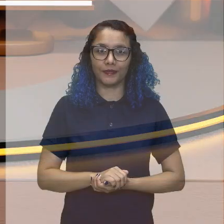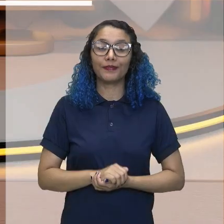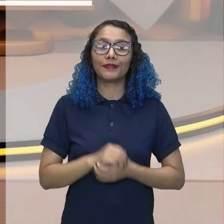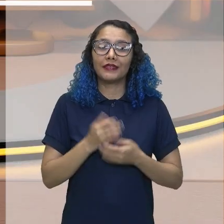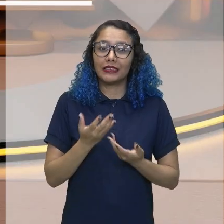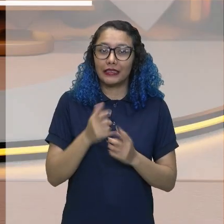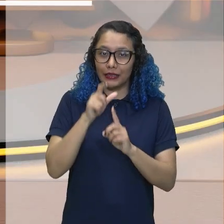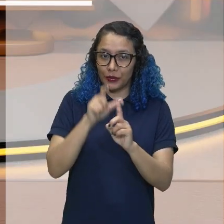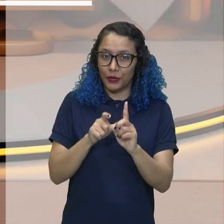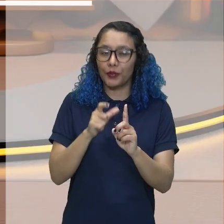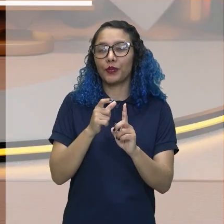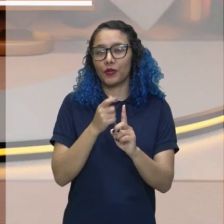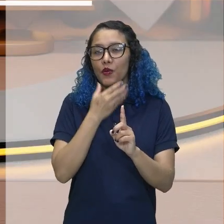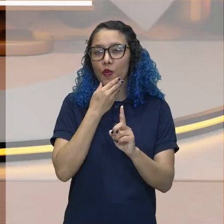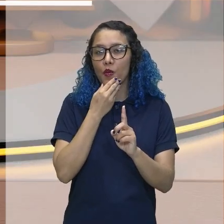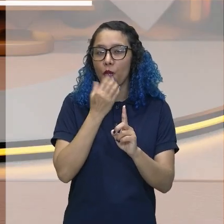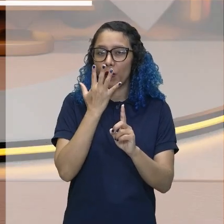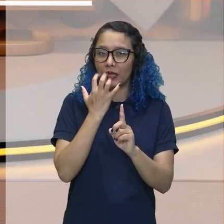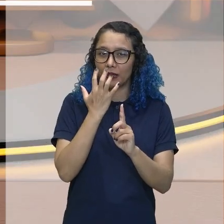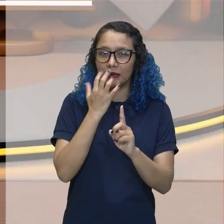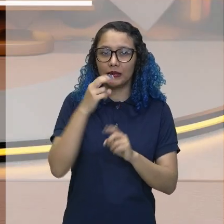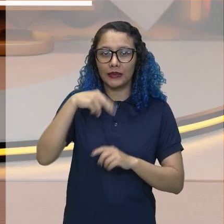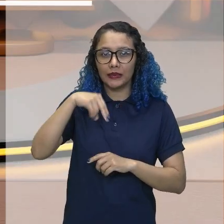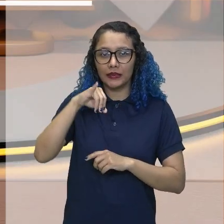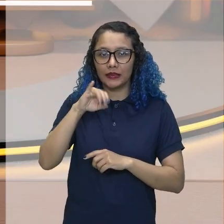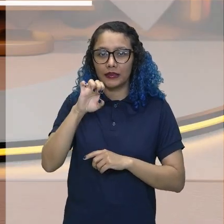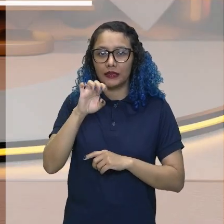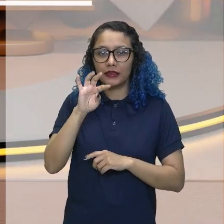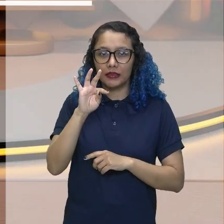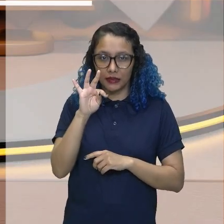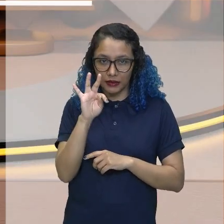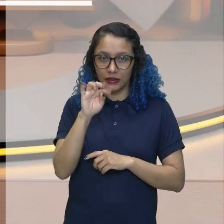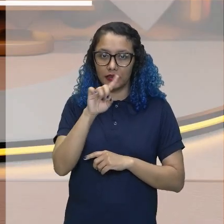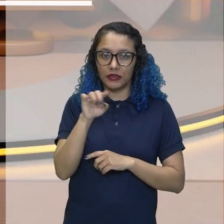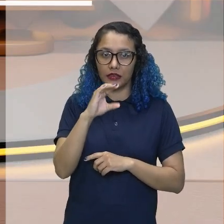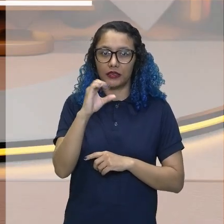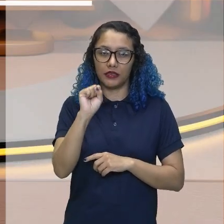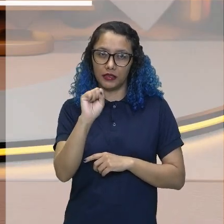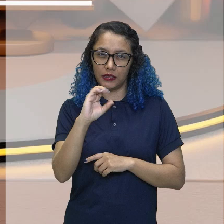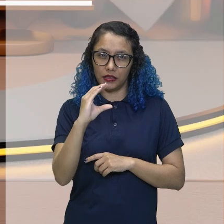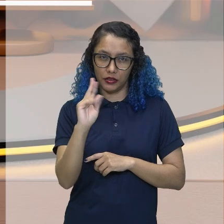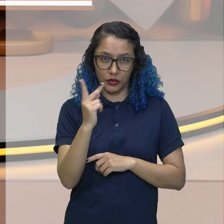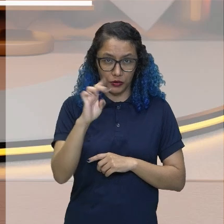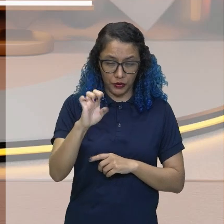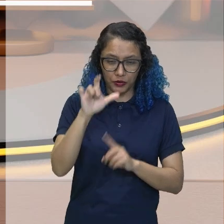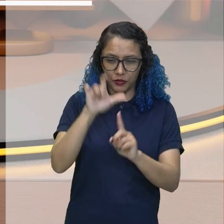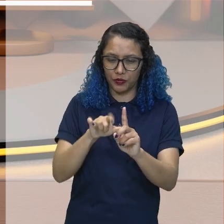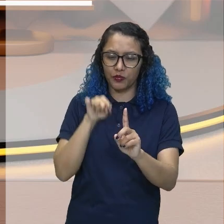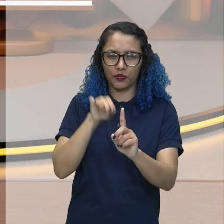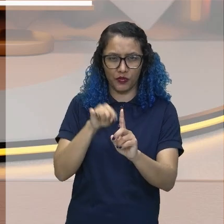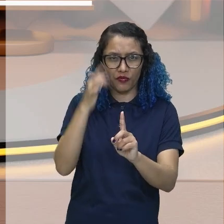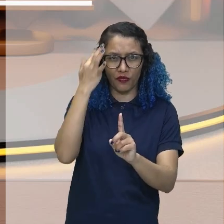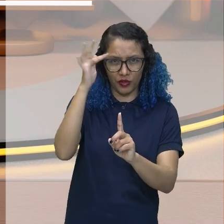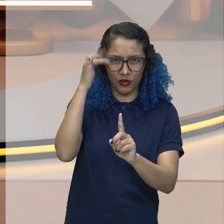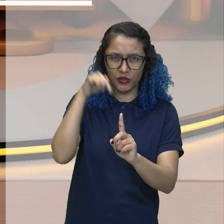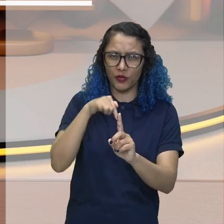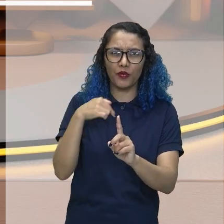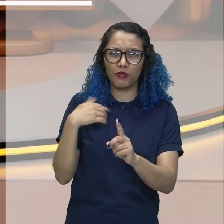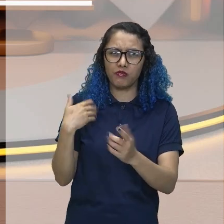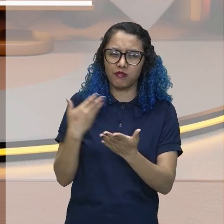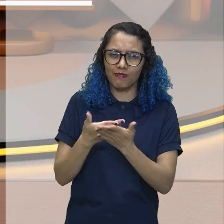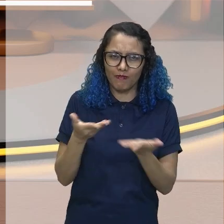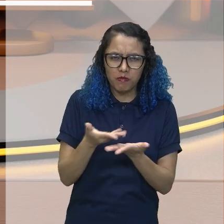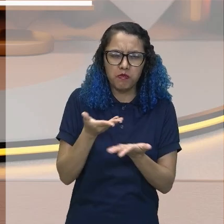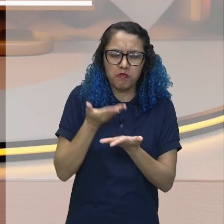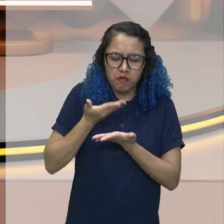Friedrich Nietzsche, né? Esse filósofo que ainda hoje, né, é muito estudado e ainda